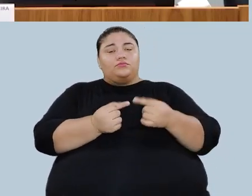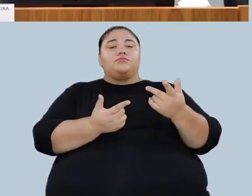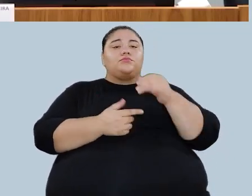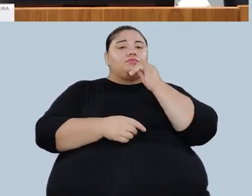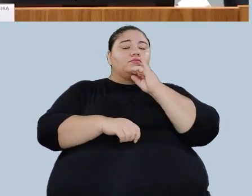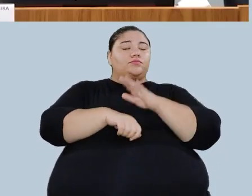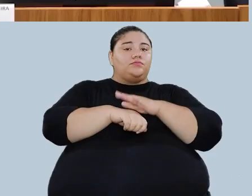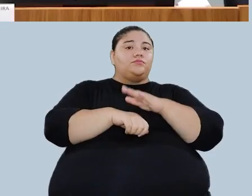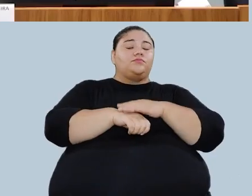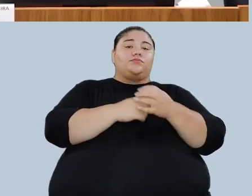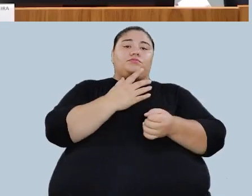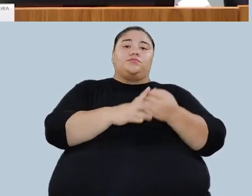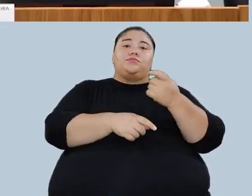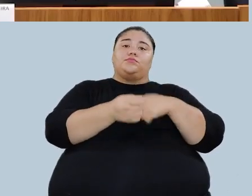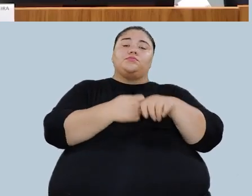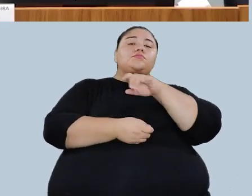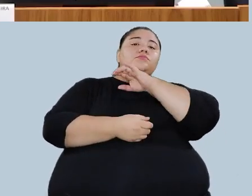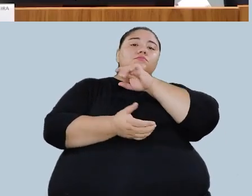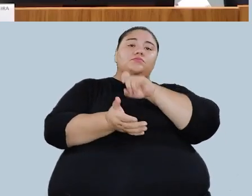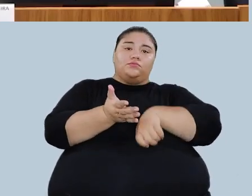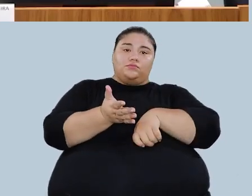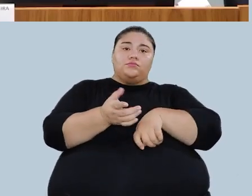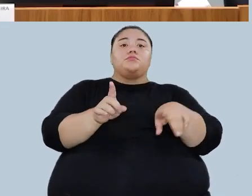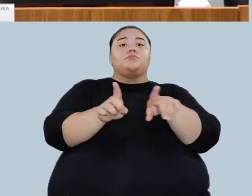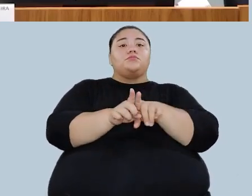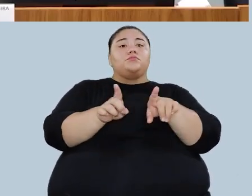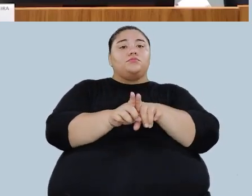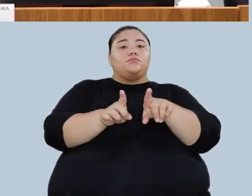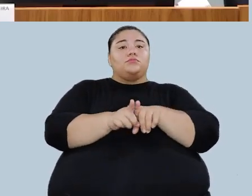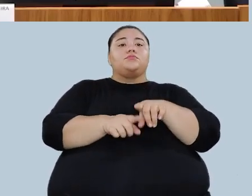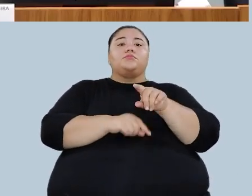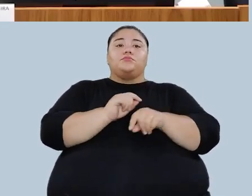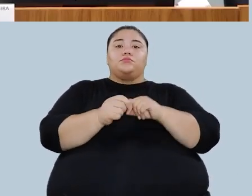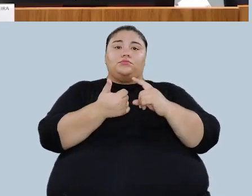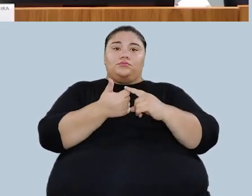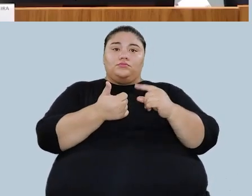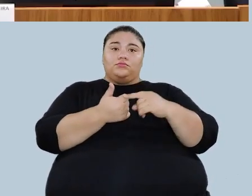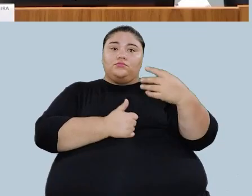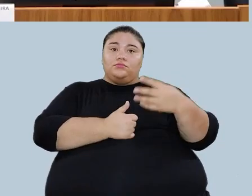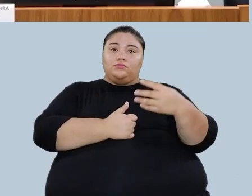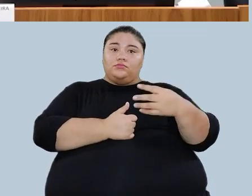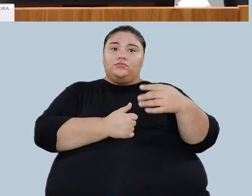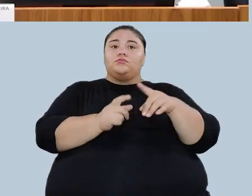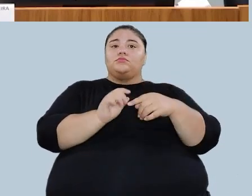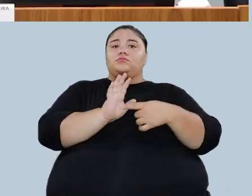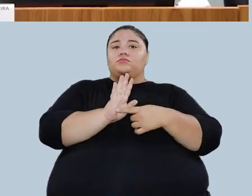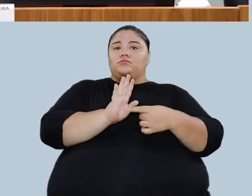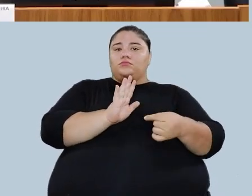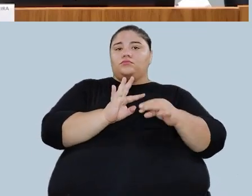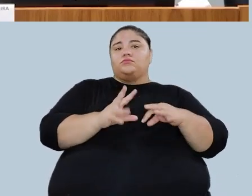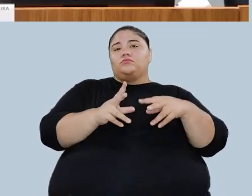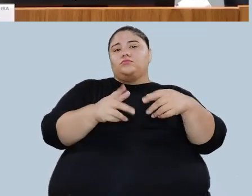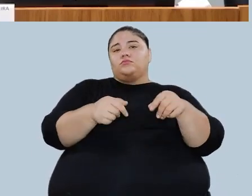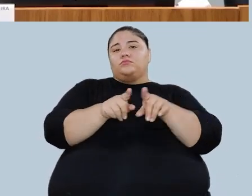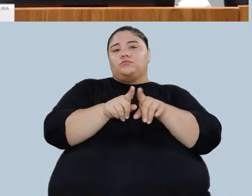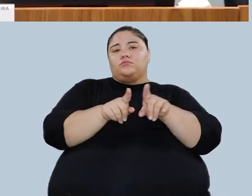do fato gerador do tributo nas operações. Assim também, né, o artigo 4º, que vai destacar aí todas